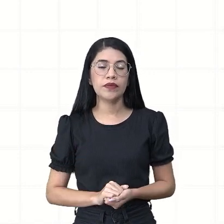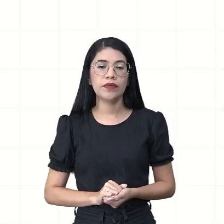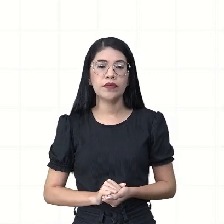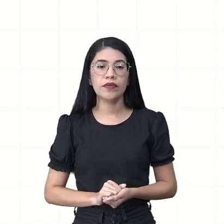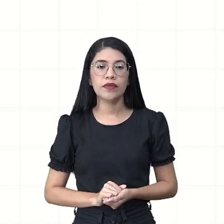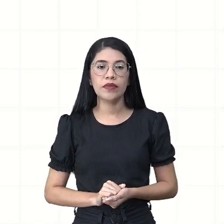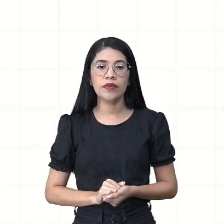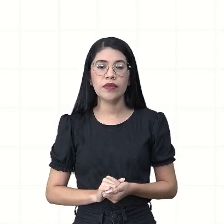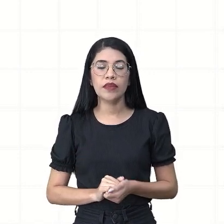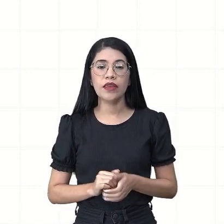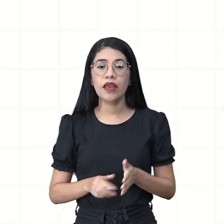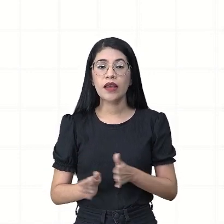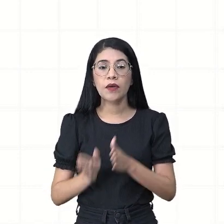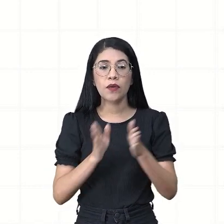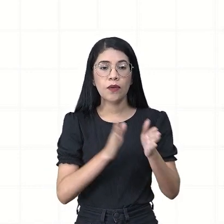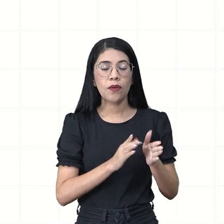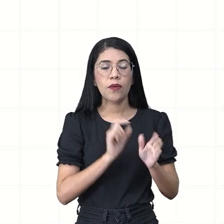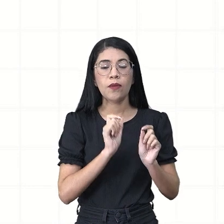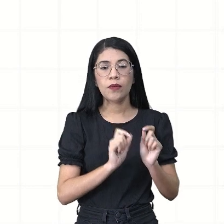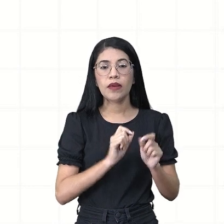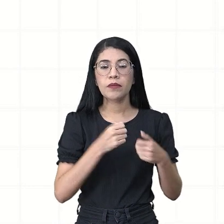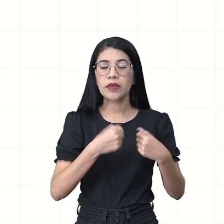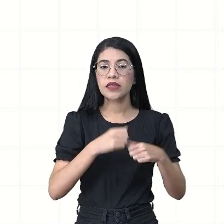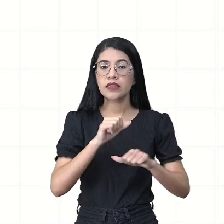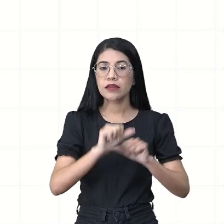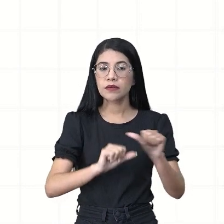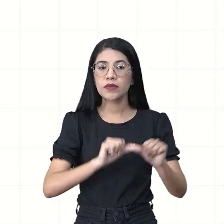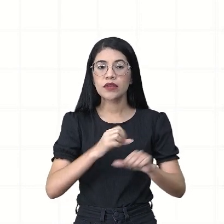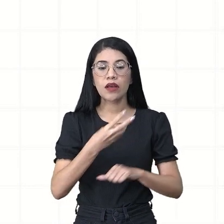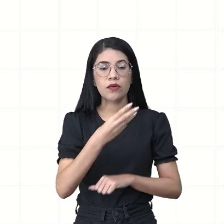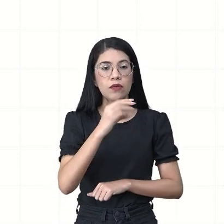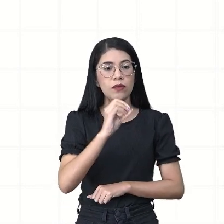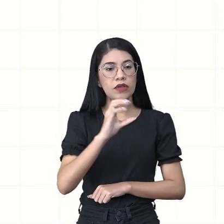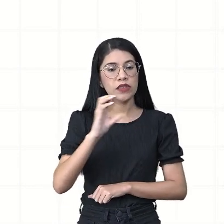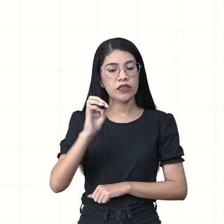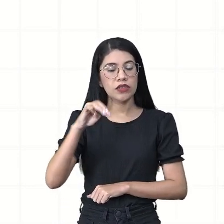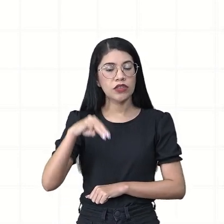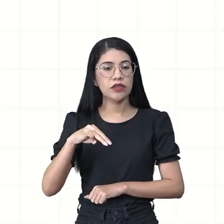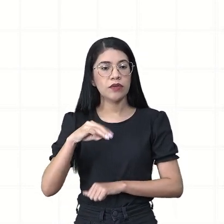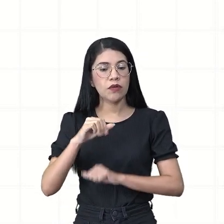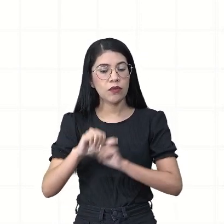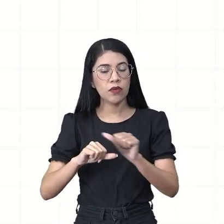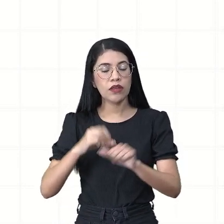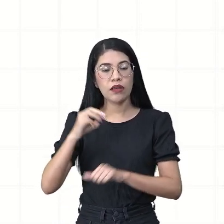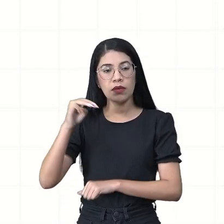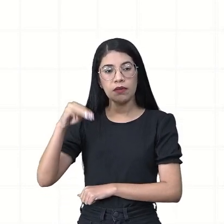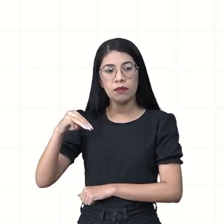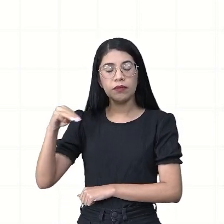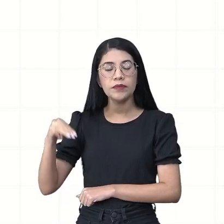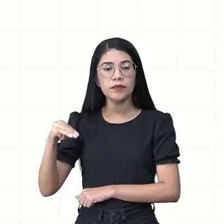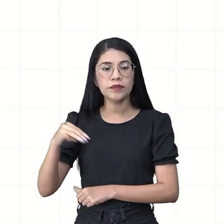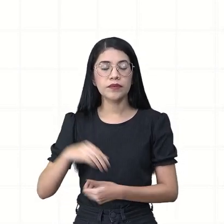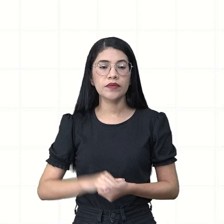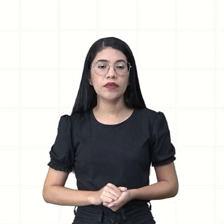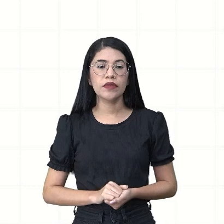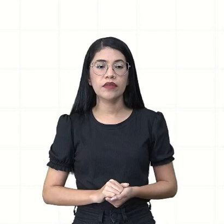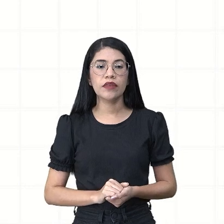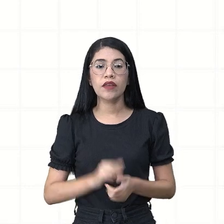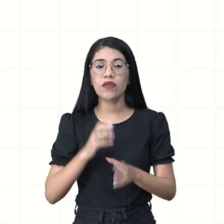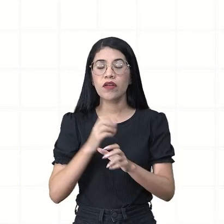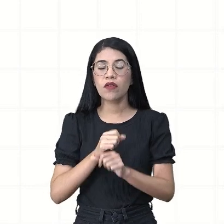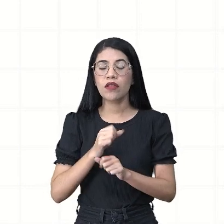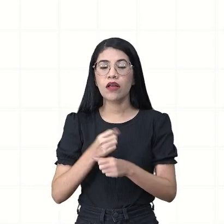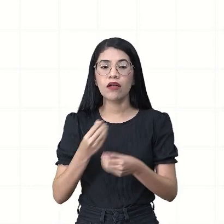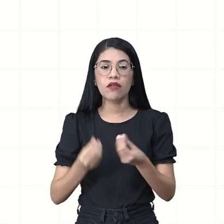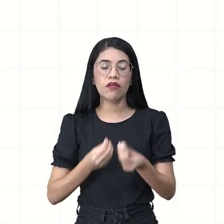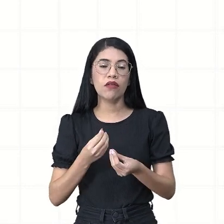primeira coisa que eu vou fazer é transformar esse 30 centímetros em milímetros. Então, 30 centímetros, para